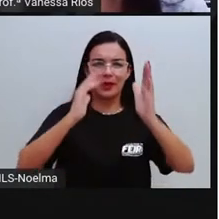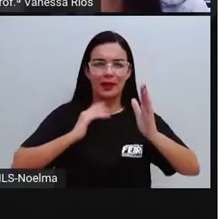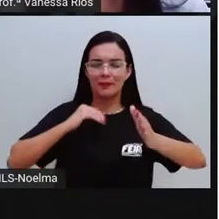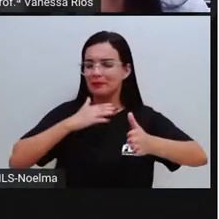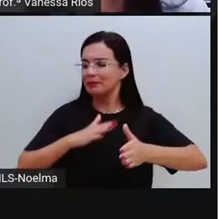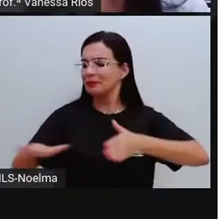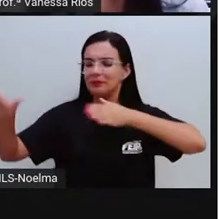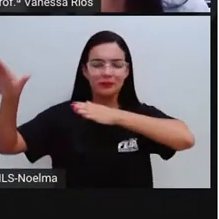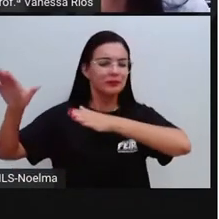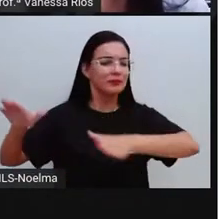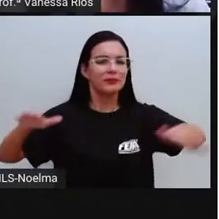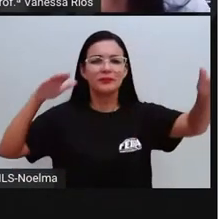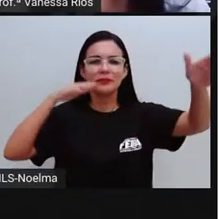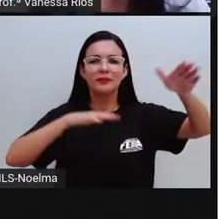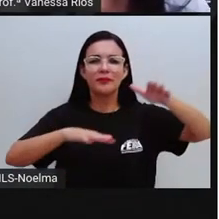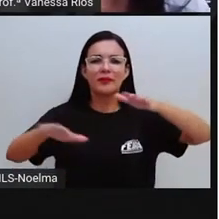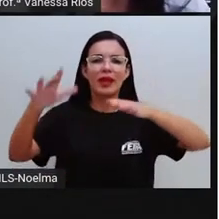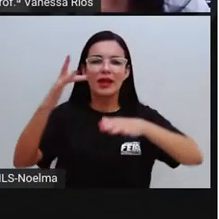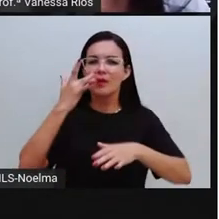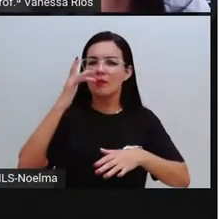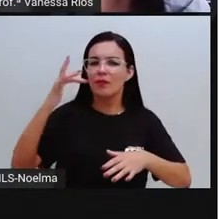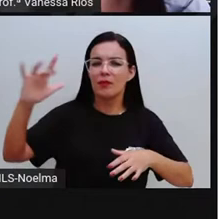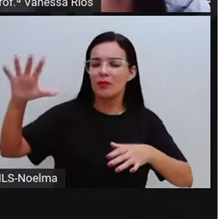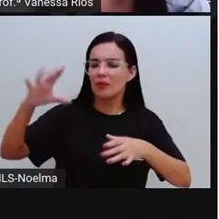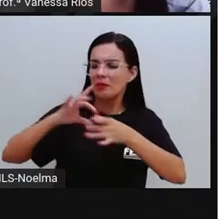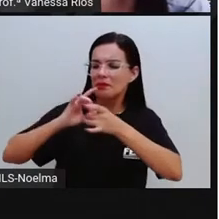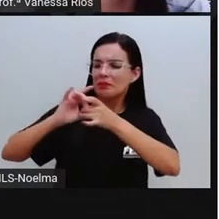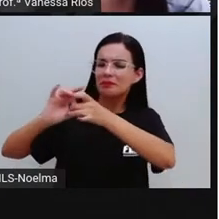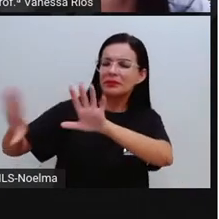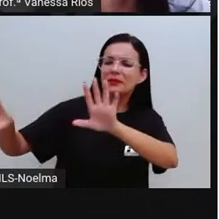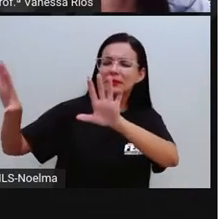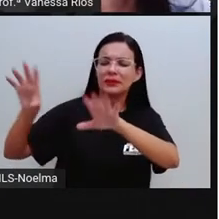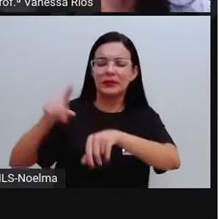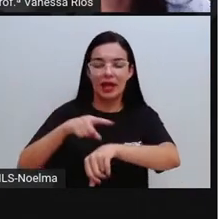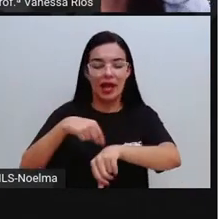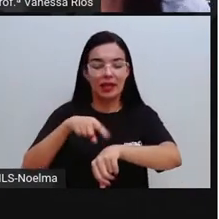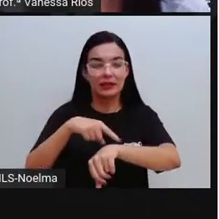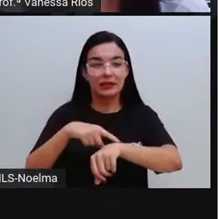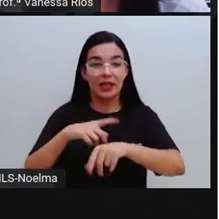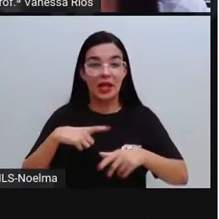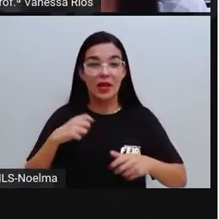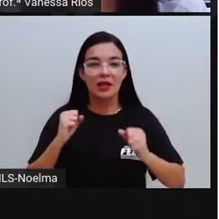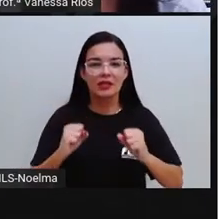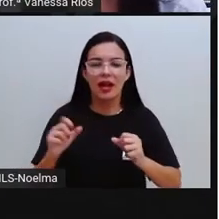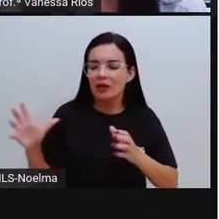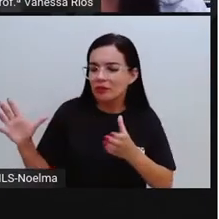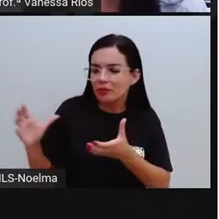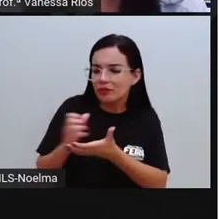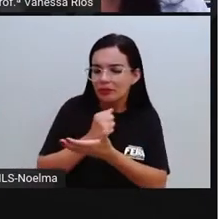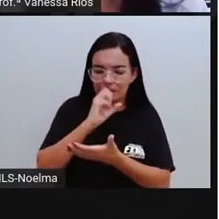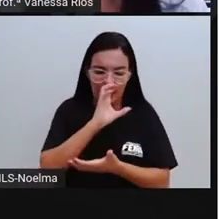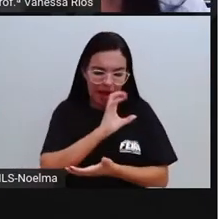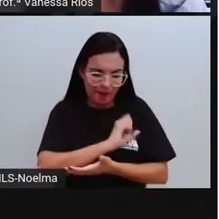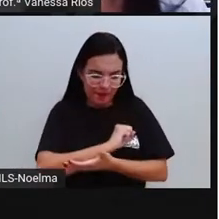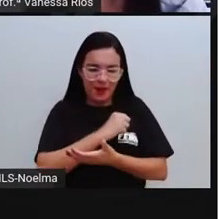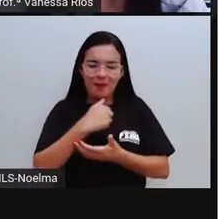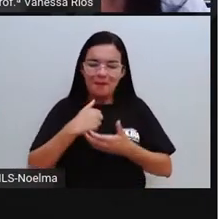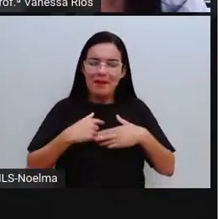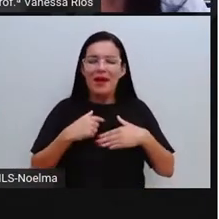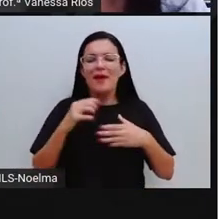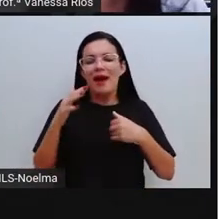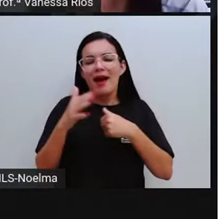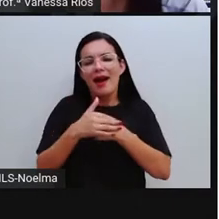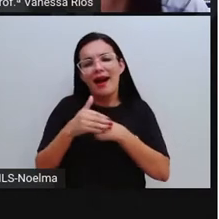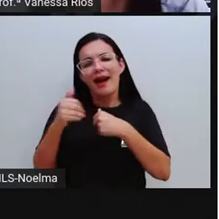pelo caminho a casca dourada e inútil das horas. Seguraria o amor que está à minha frente e diria que